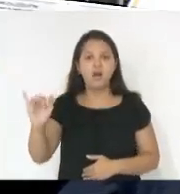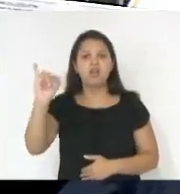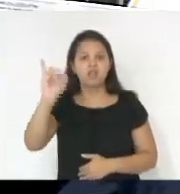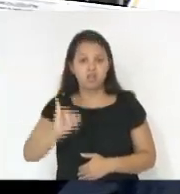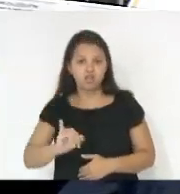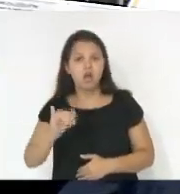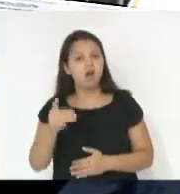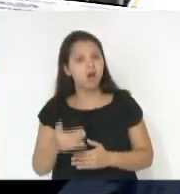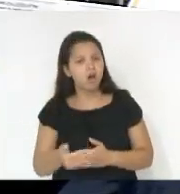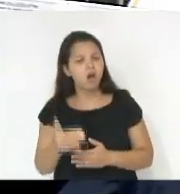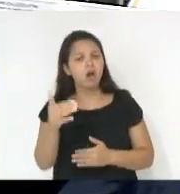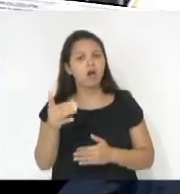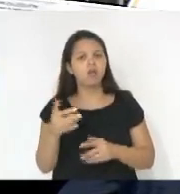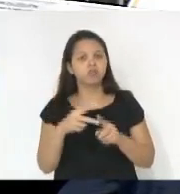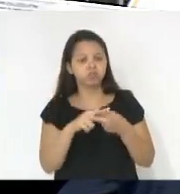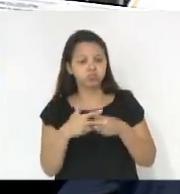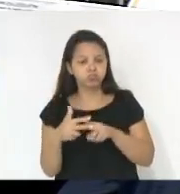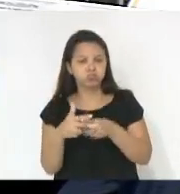aconteçam. E, por isso,